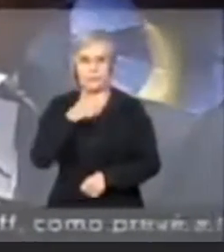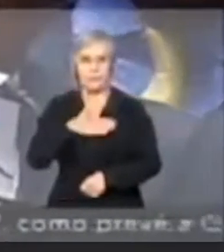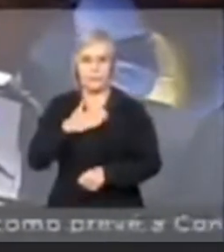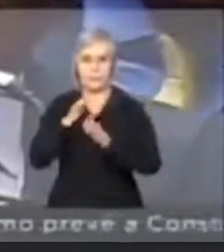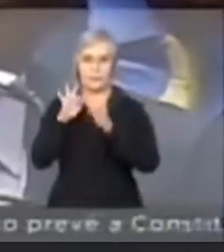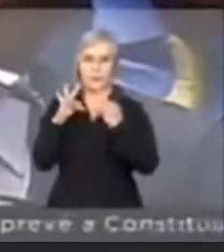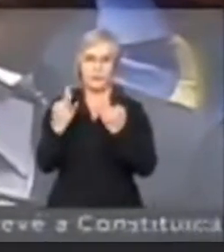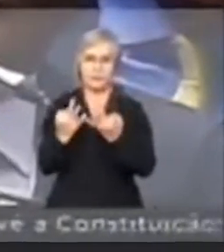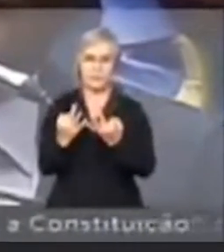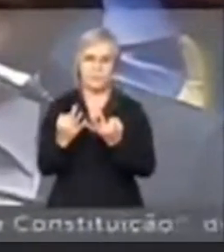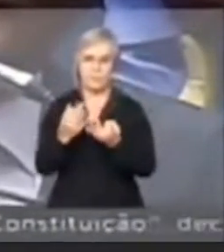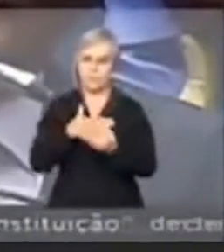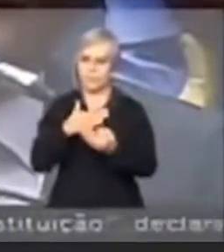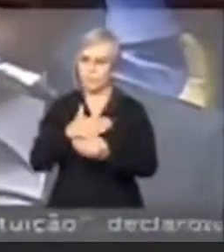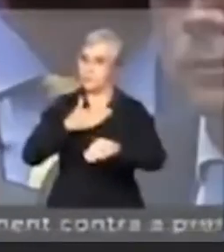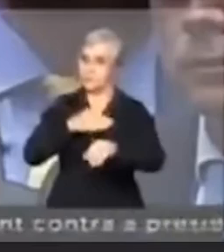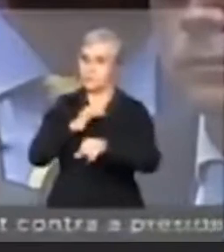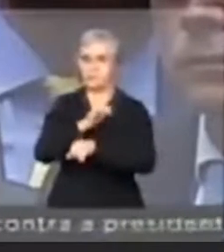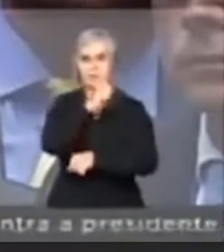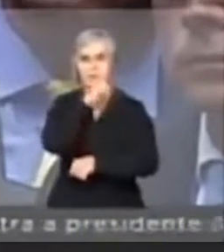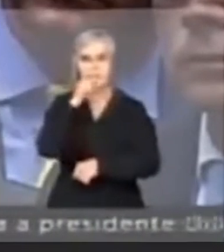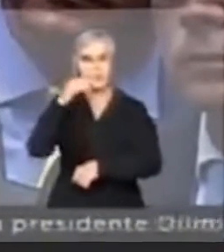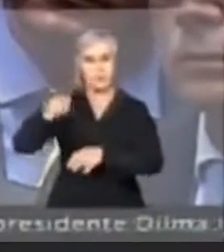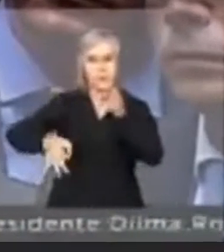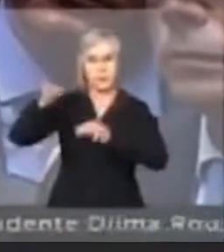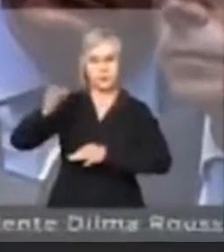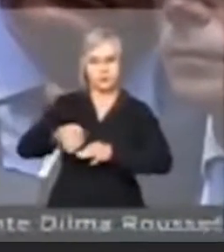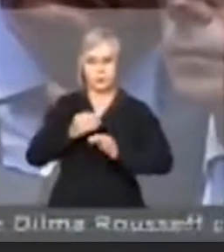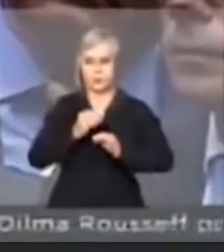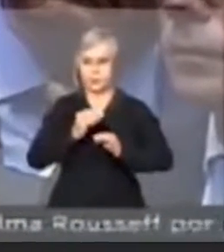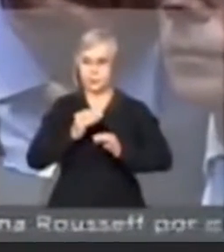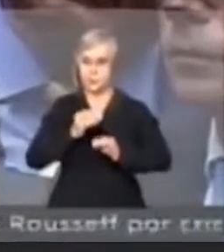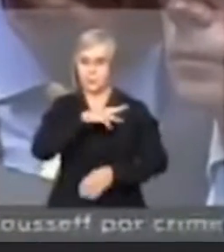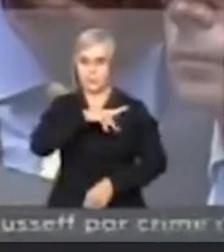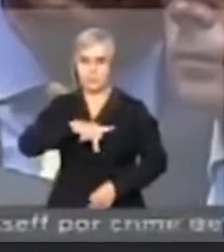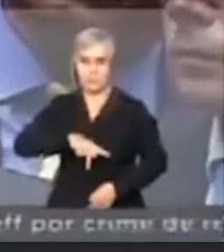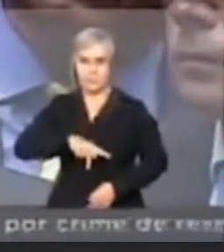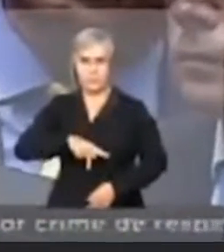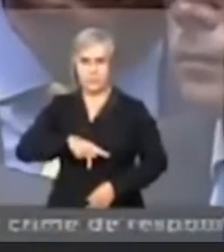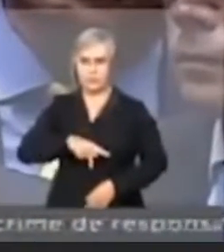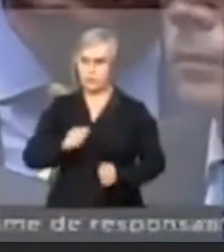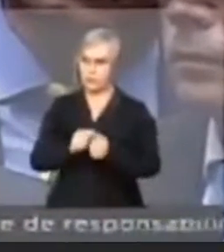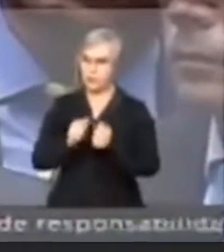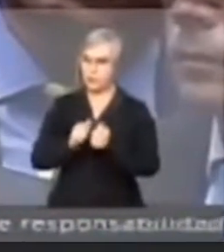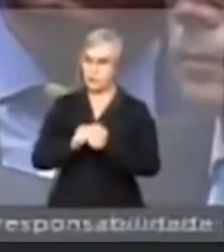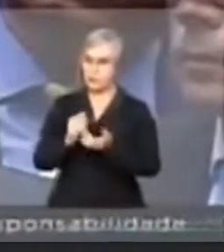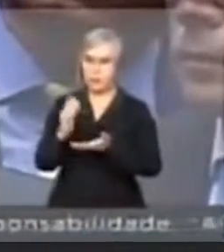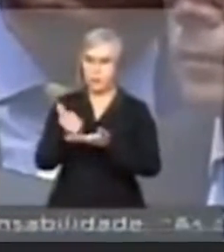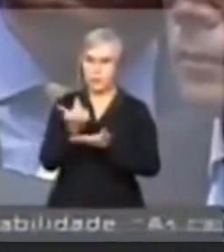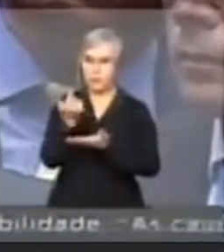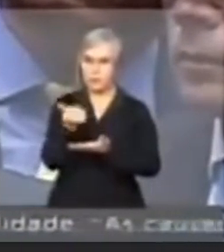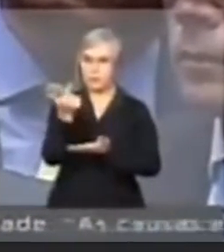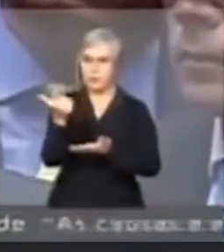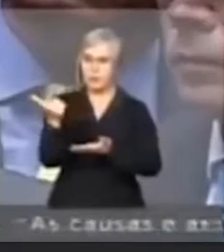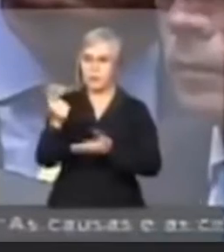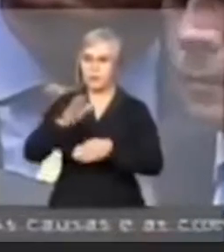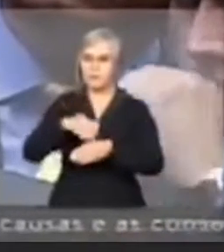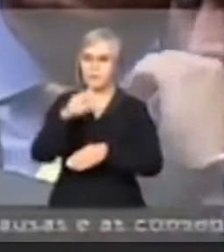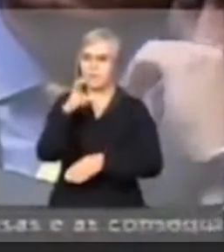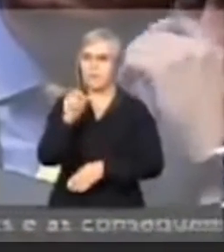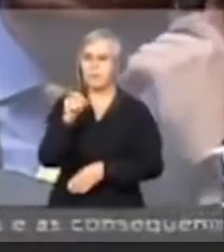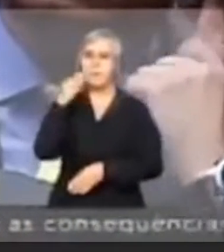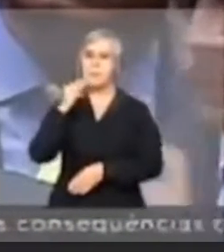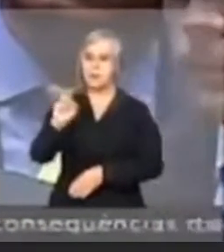Pedro. Pela minha família, pelos meus amigos. Justiça e Ministério Público retiveram sem recolher mais de